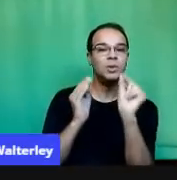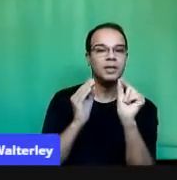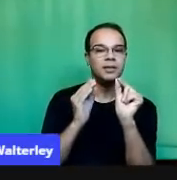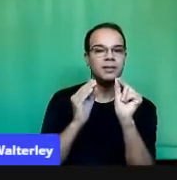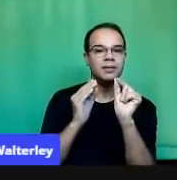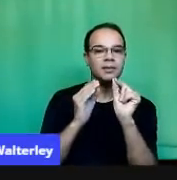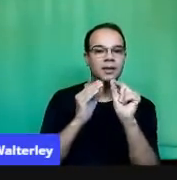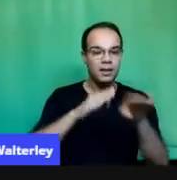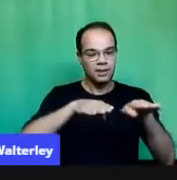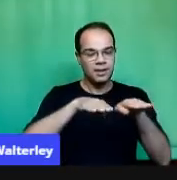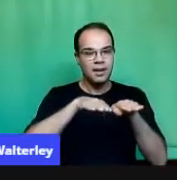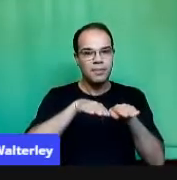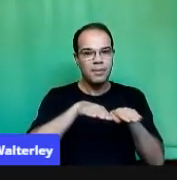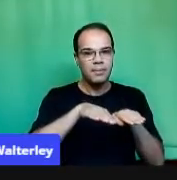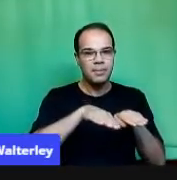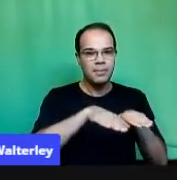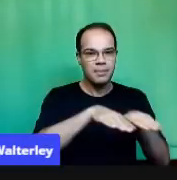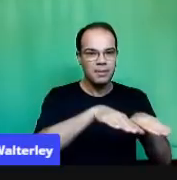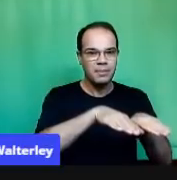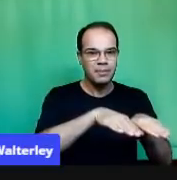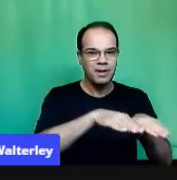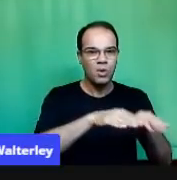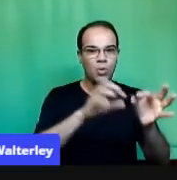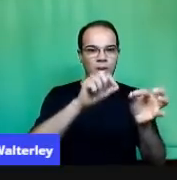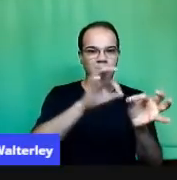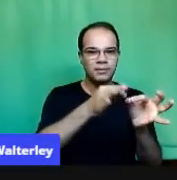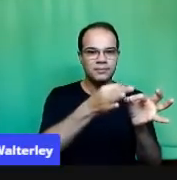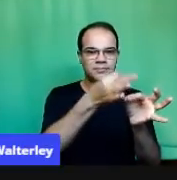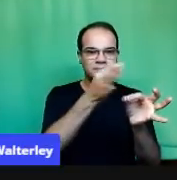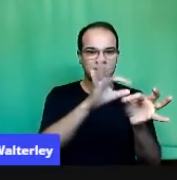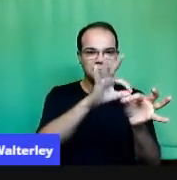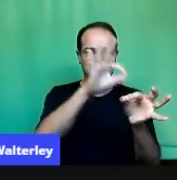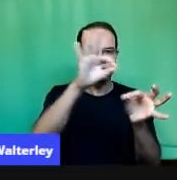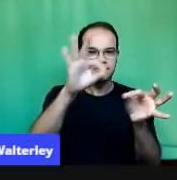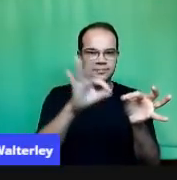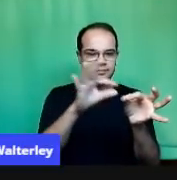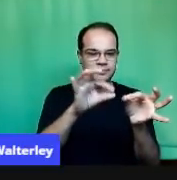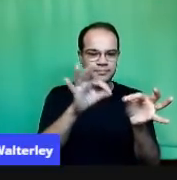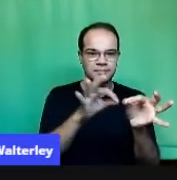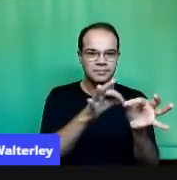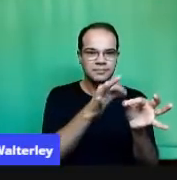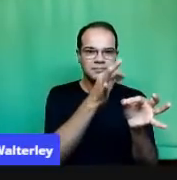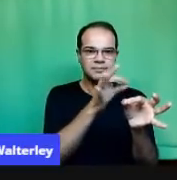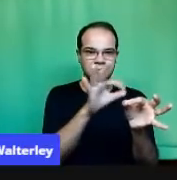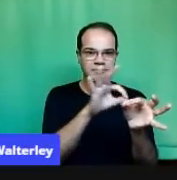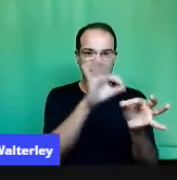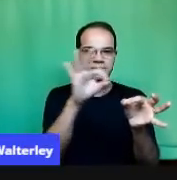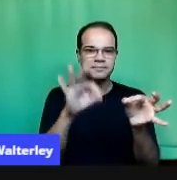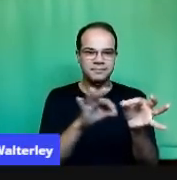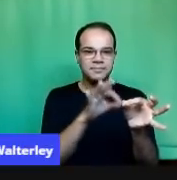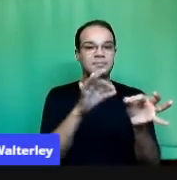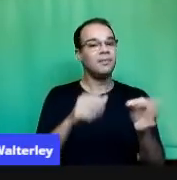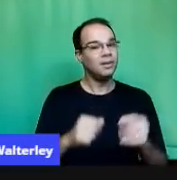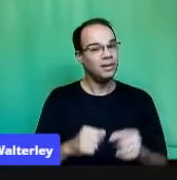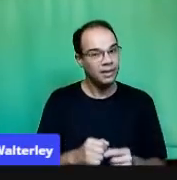bordar, tocar piano, tudo para estar a serviço do marido. A